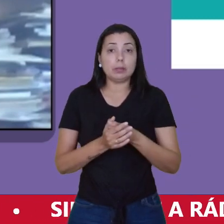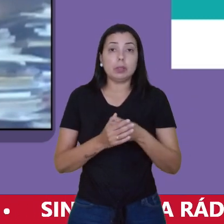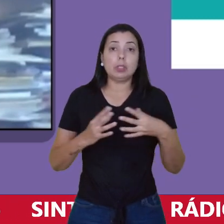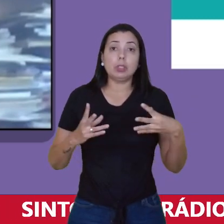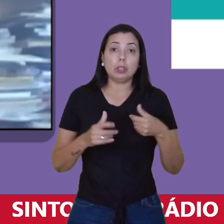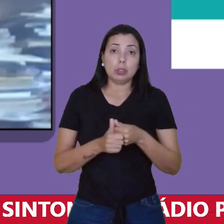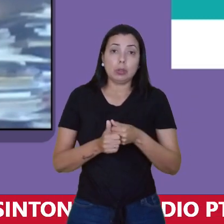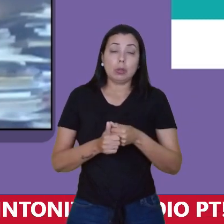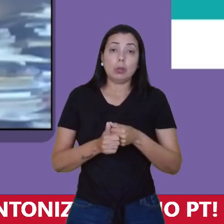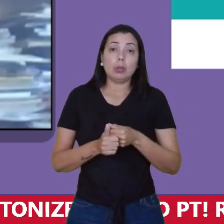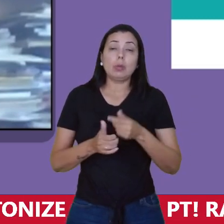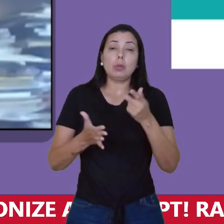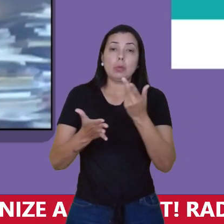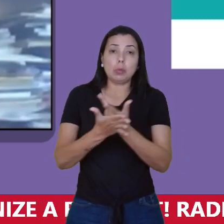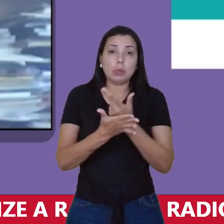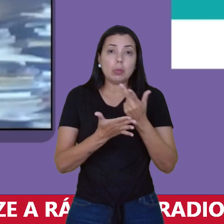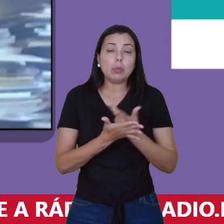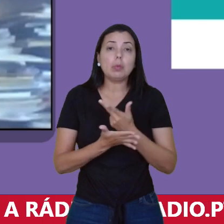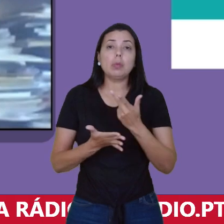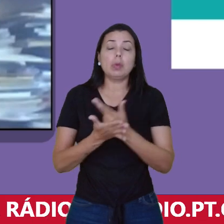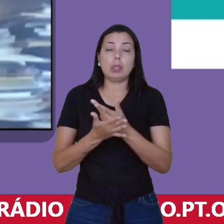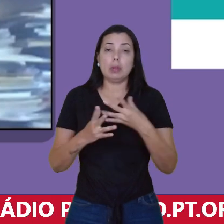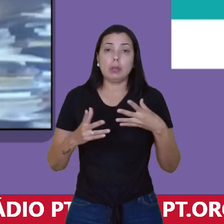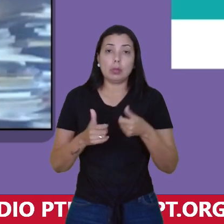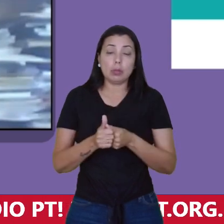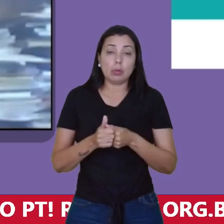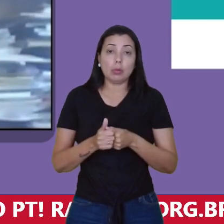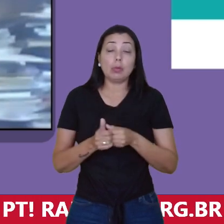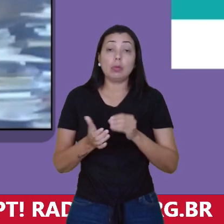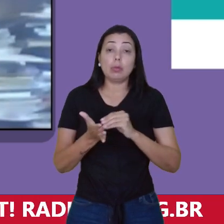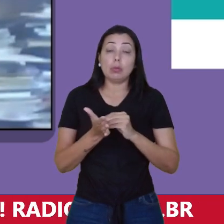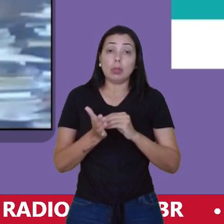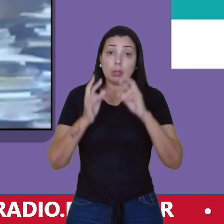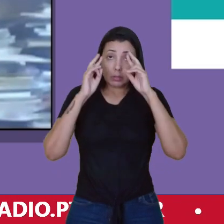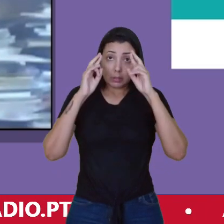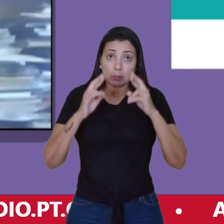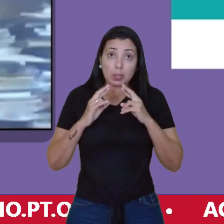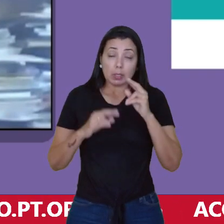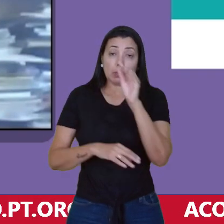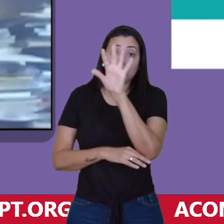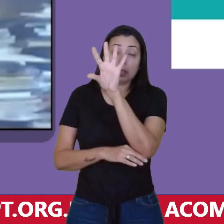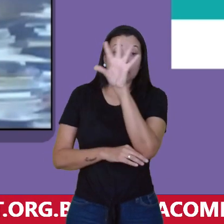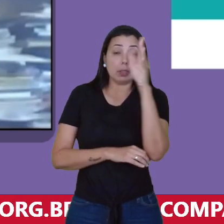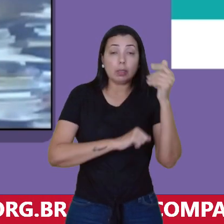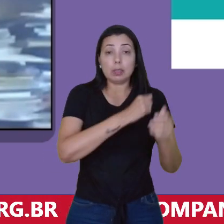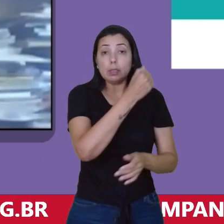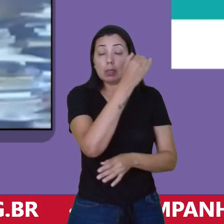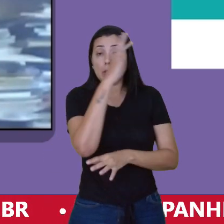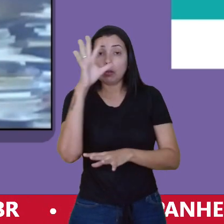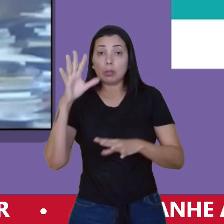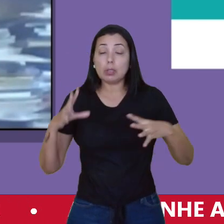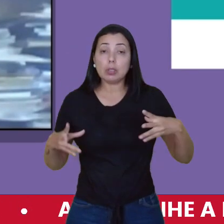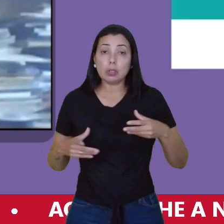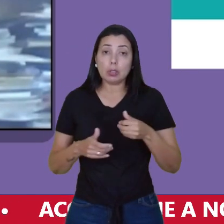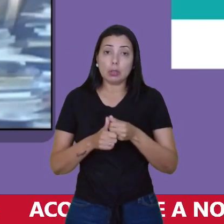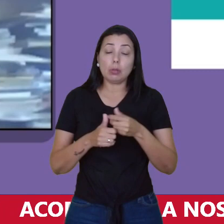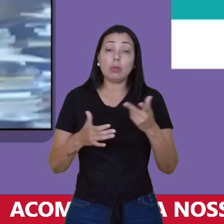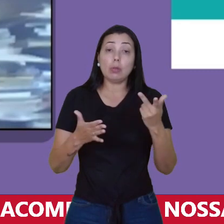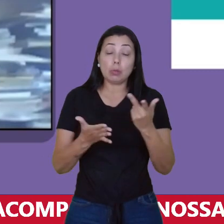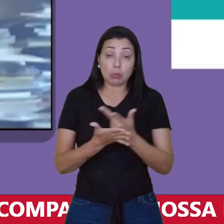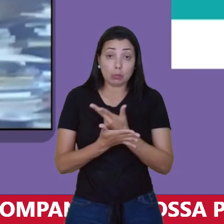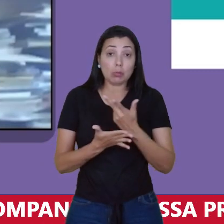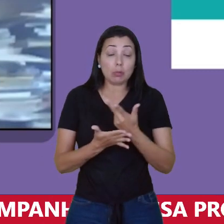toda a depredação, de todo o desrespeito com a natureza, de toda a